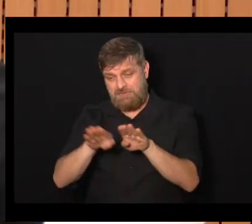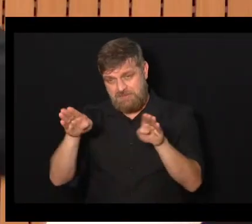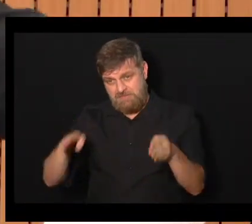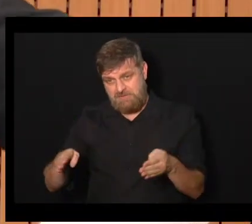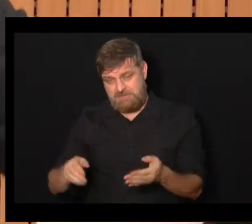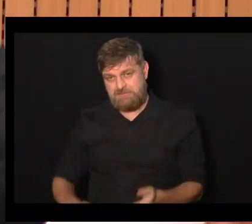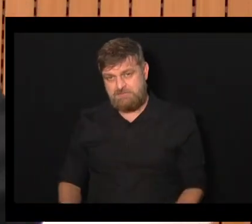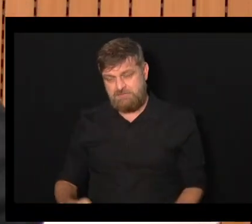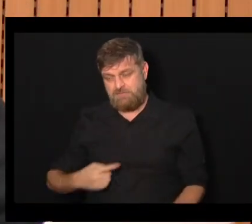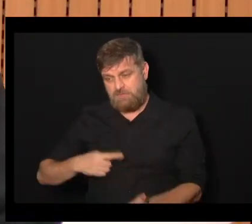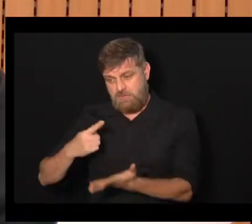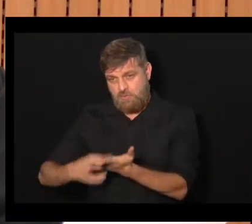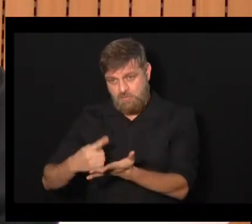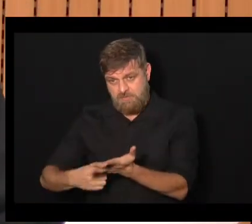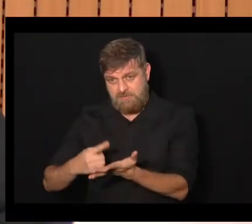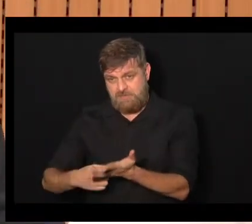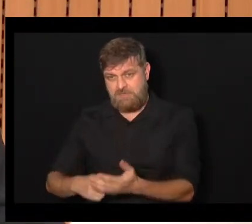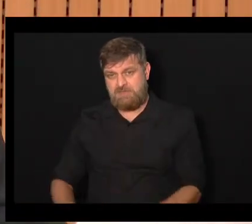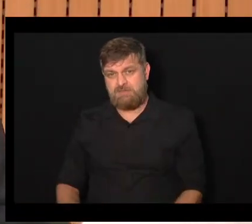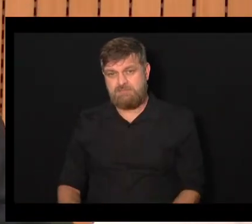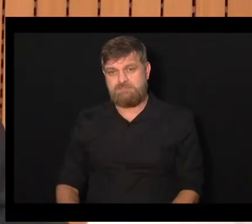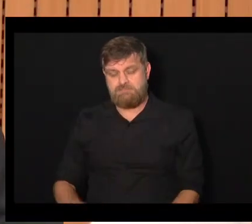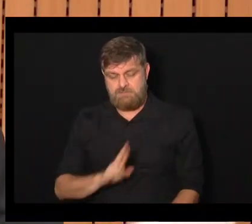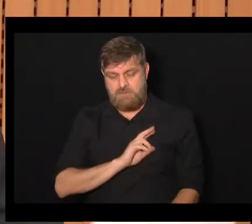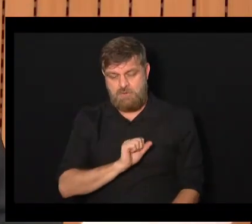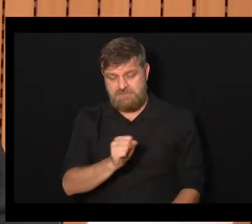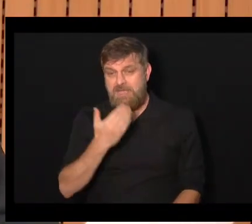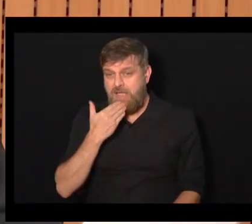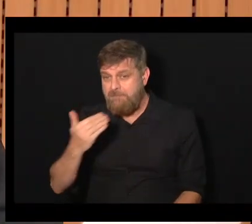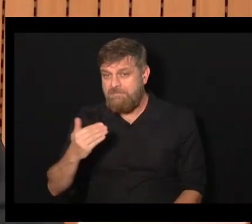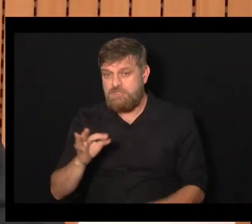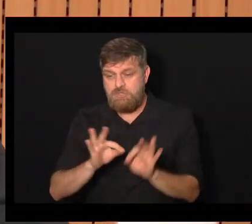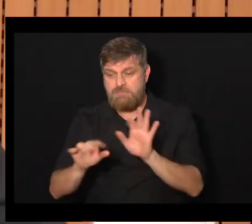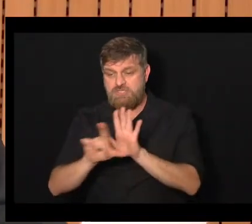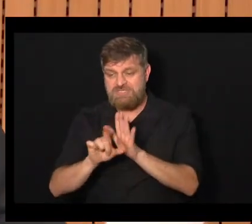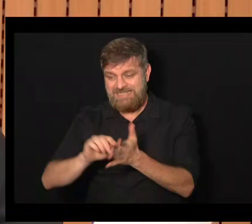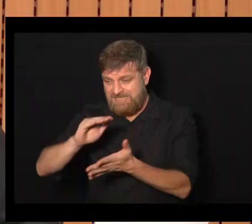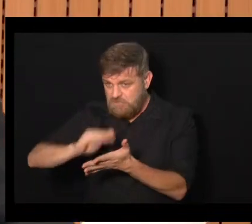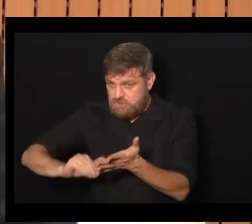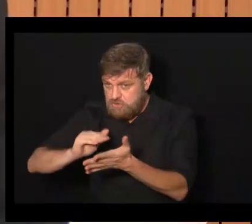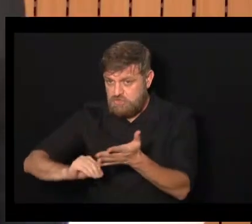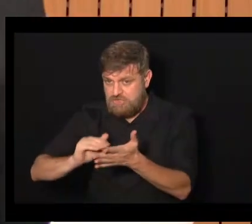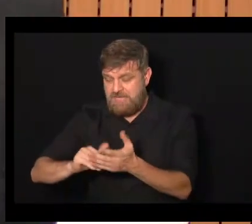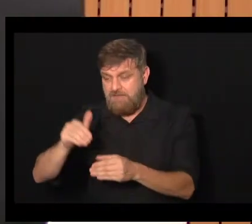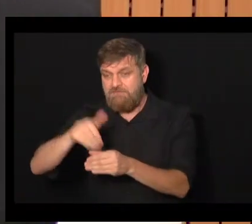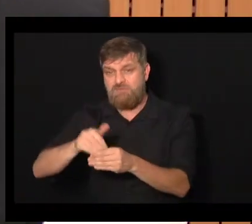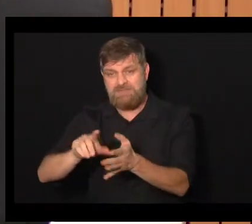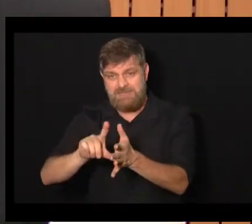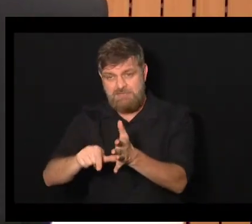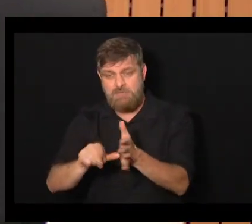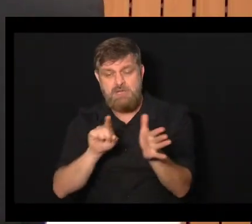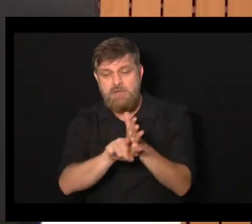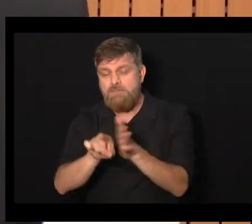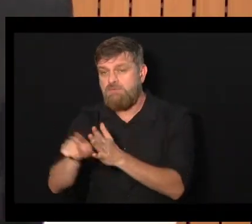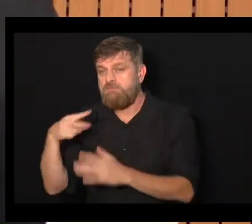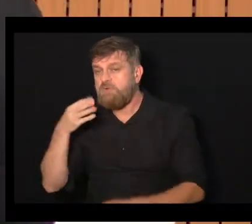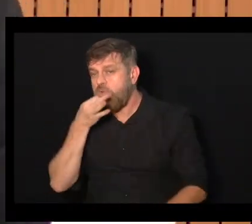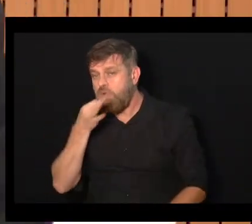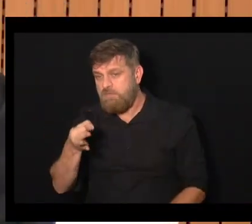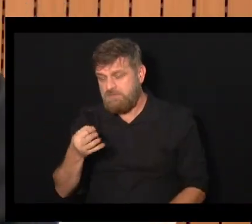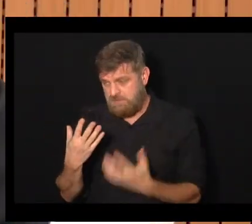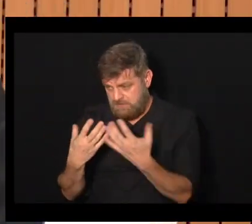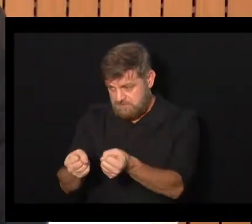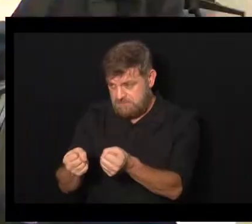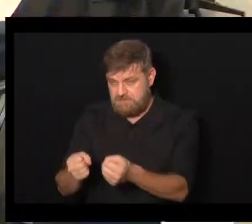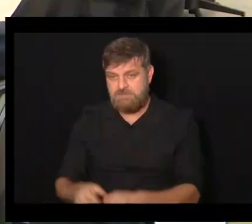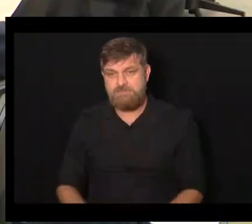Há um requerimento firmado pelo líder do governo para retirada com vistas do projeto. Requerimento colocado em votação. Vereadores favoráveis,